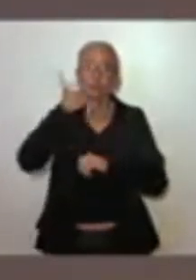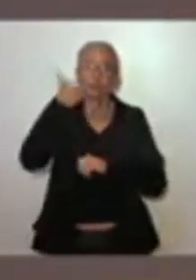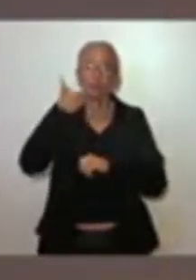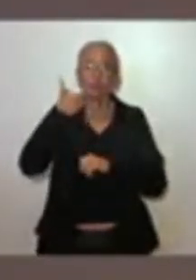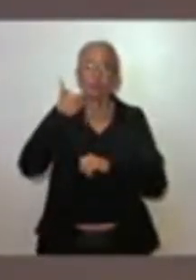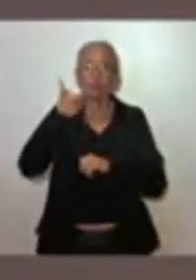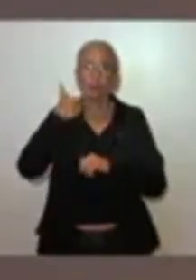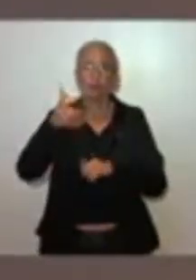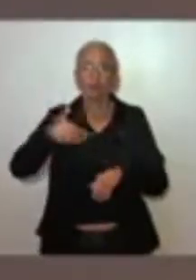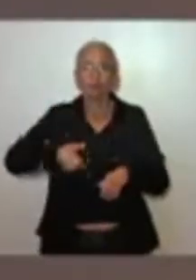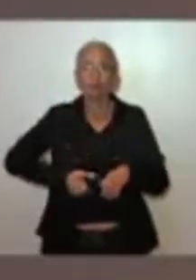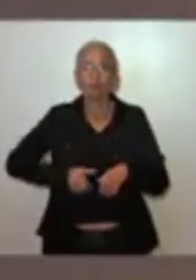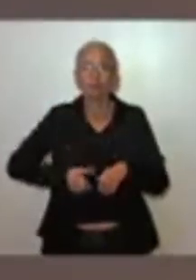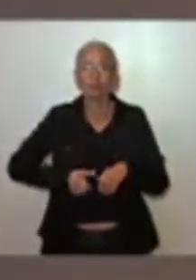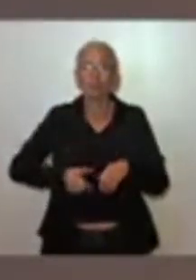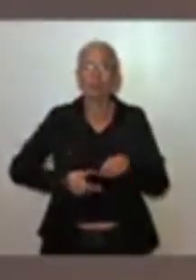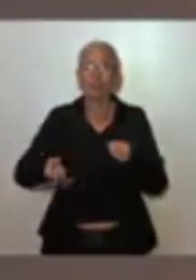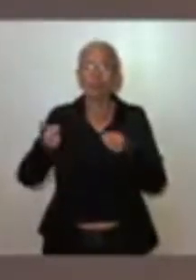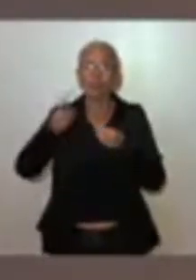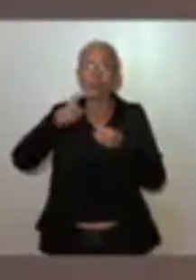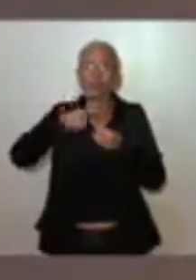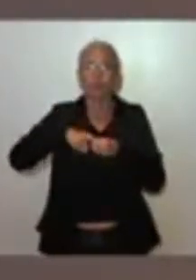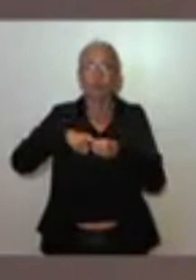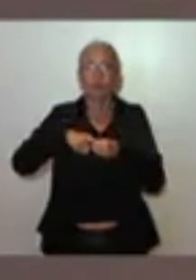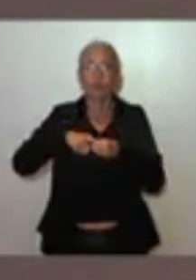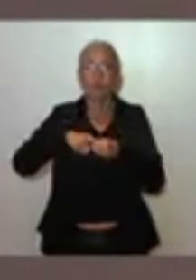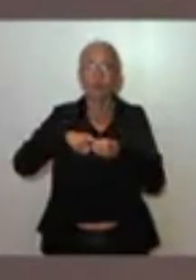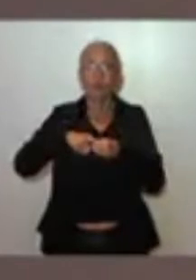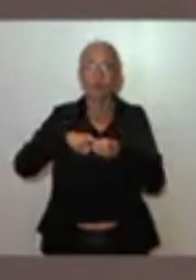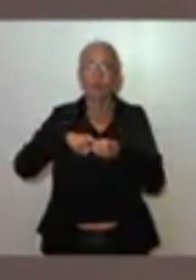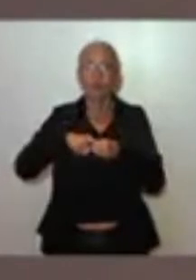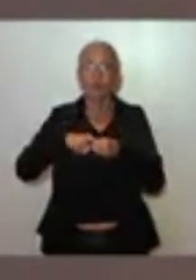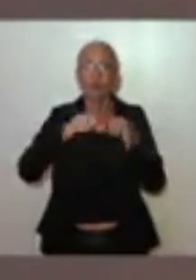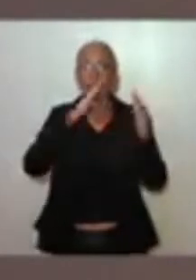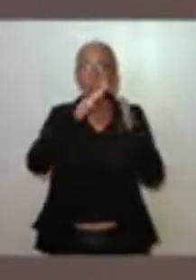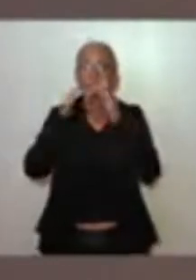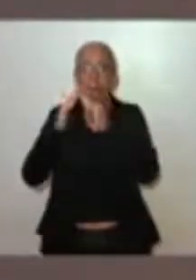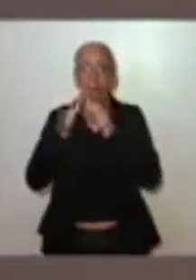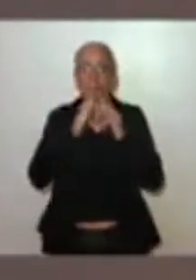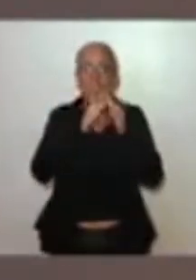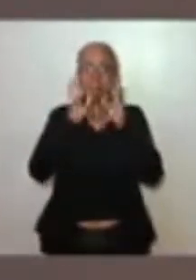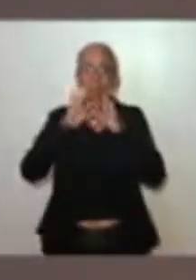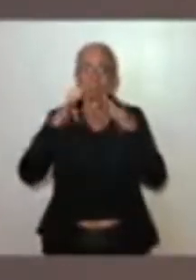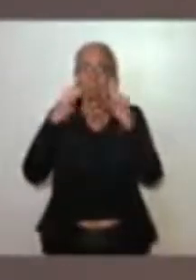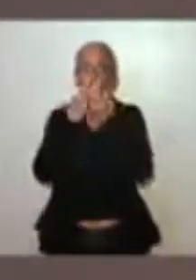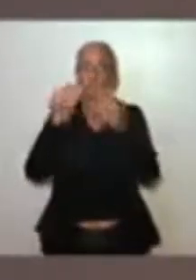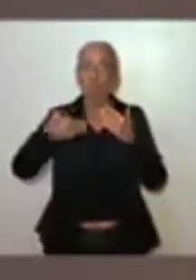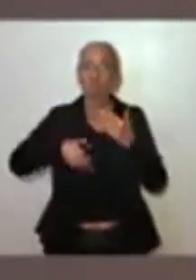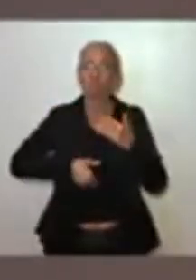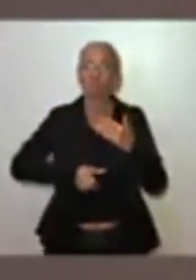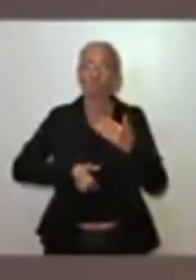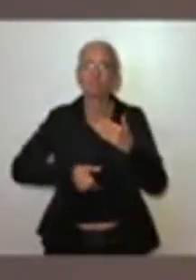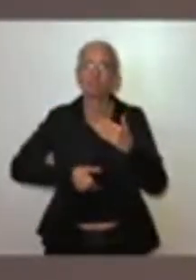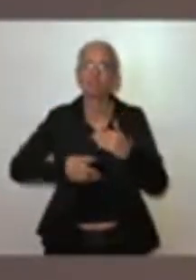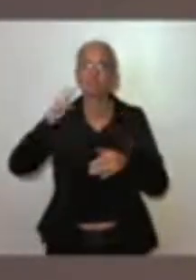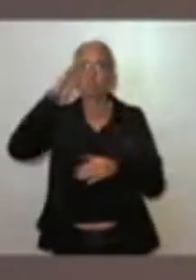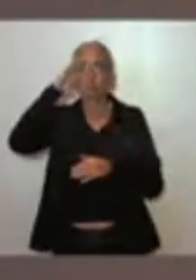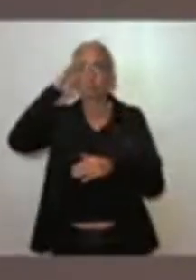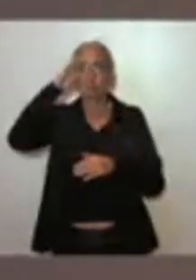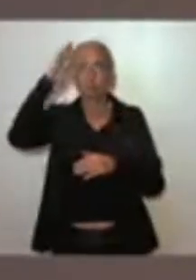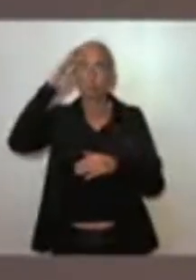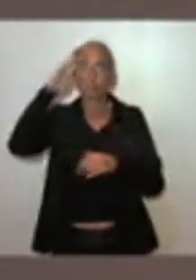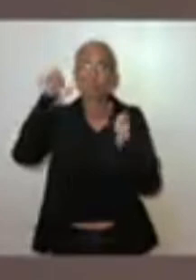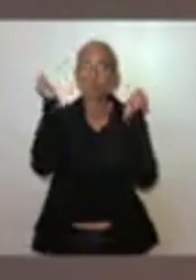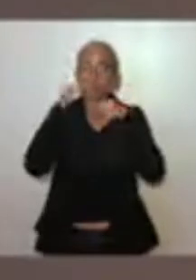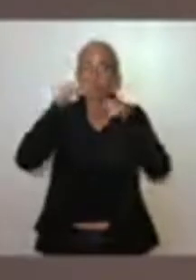a fome voltou a rondar milhões de Lares brasileiros não a prioridade maior